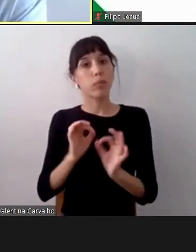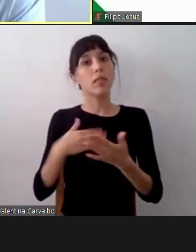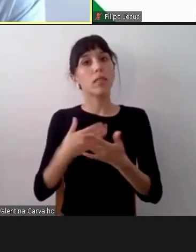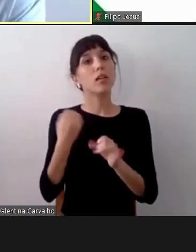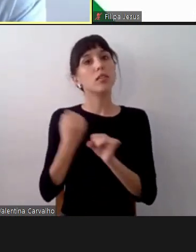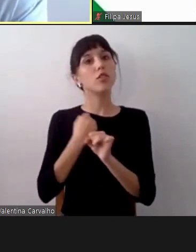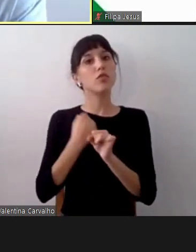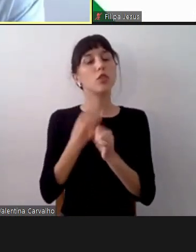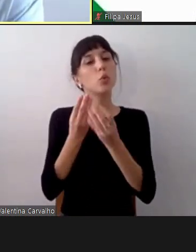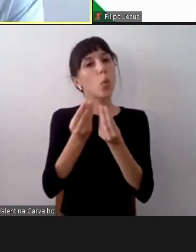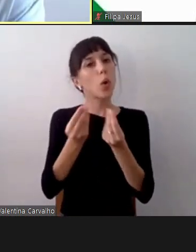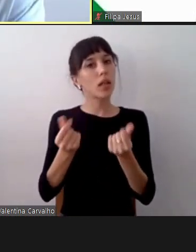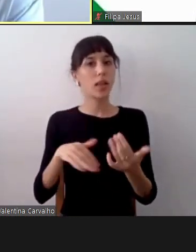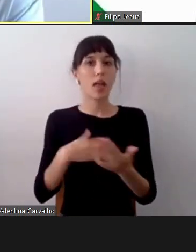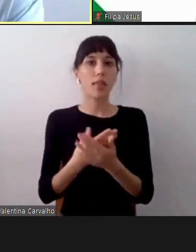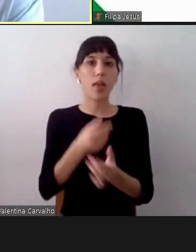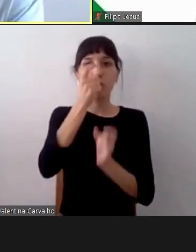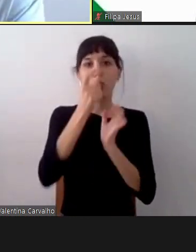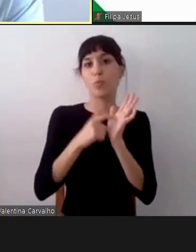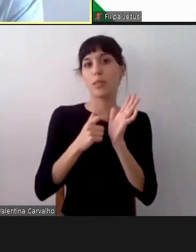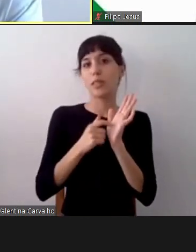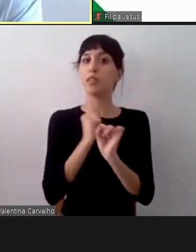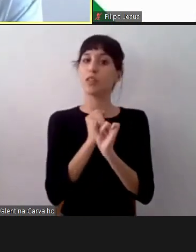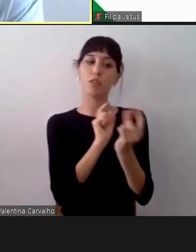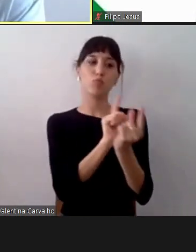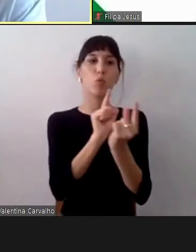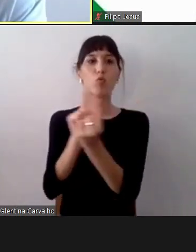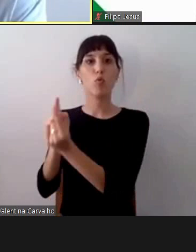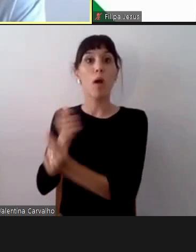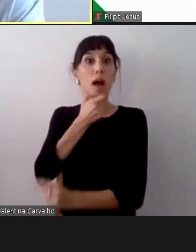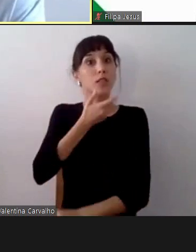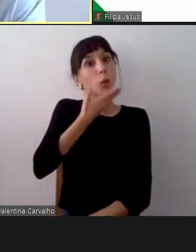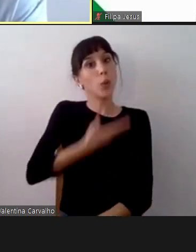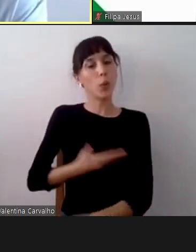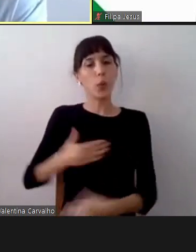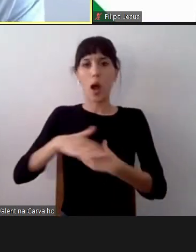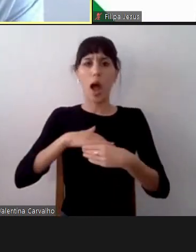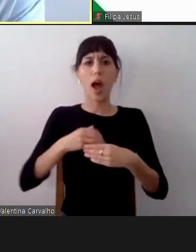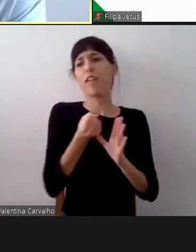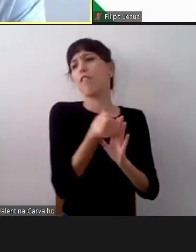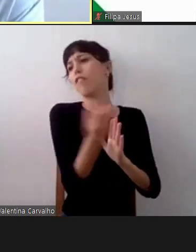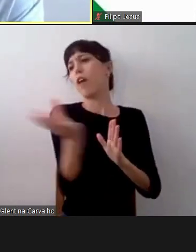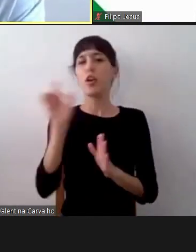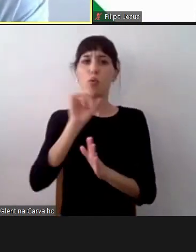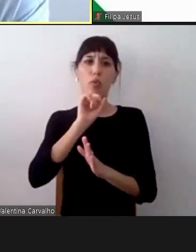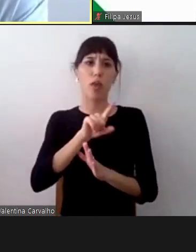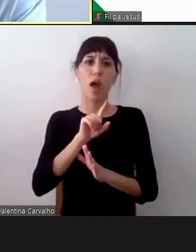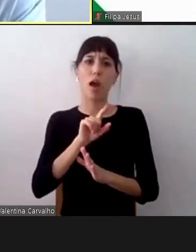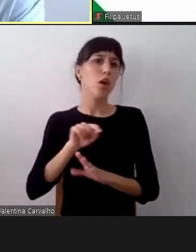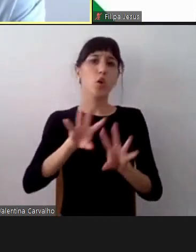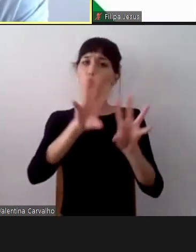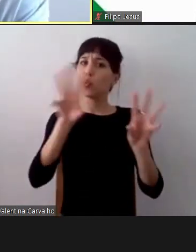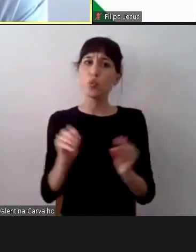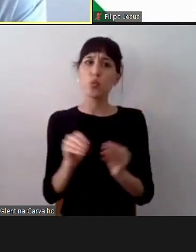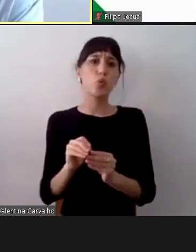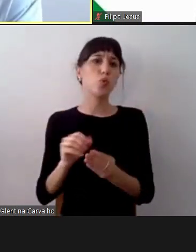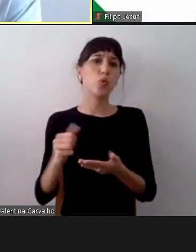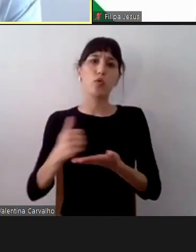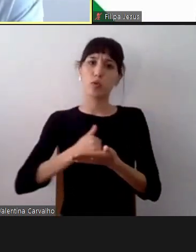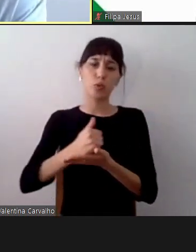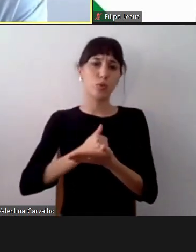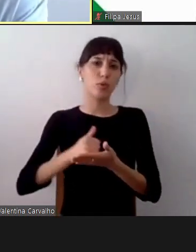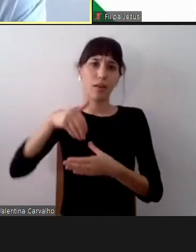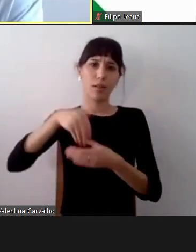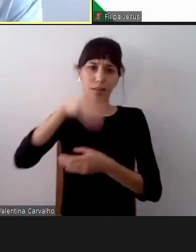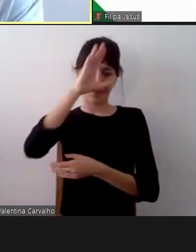município ou a quem precisar desse serviço. E, portanto, essa qualificação em áreas tão transversais de toda a administração pública. E eu aproveito a oportunidade